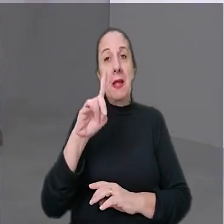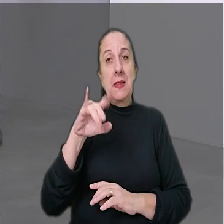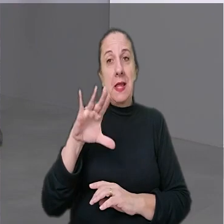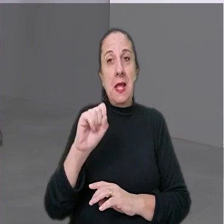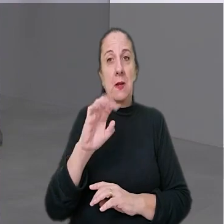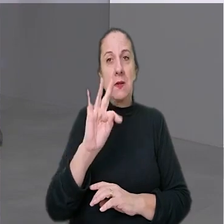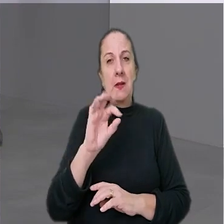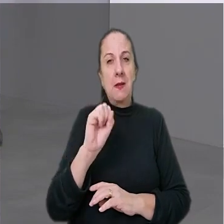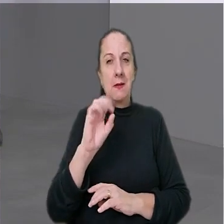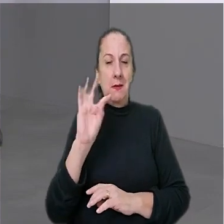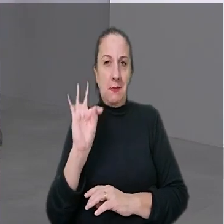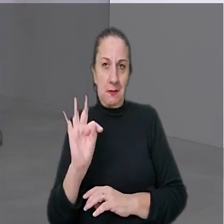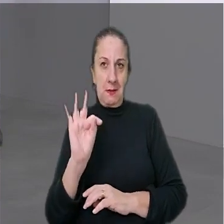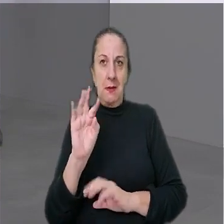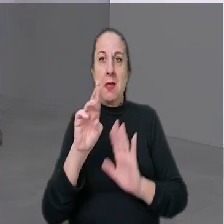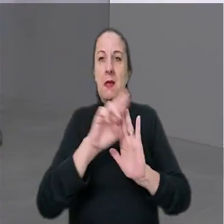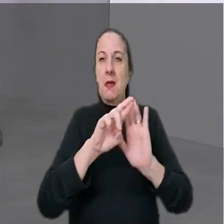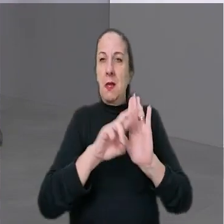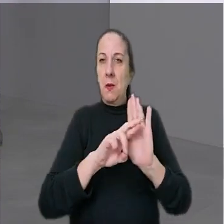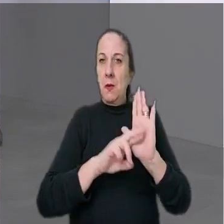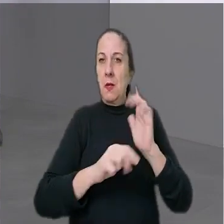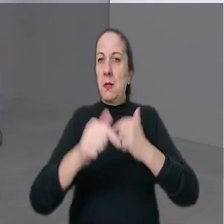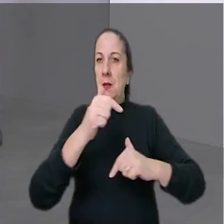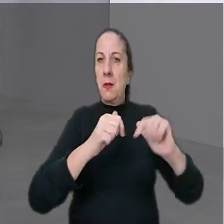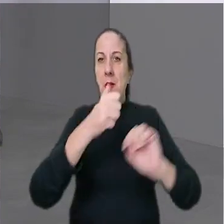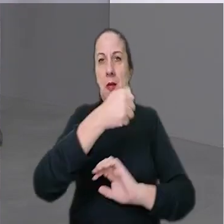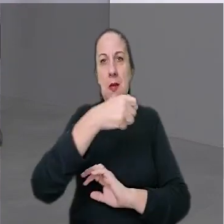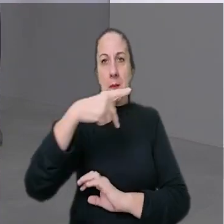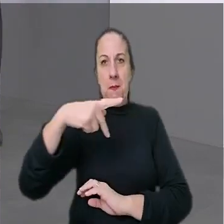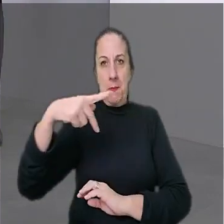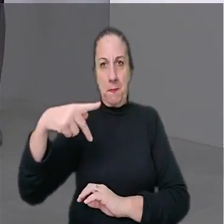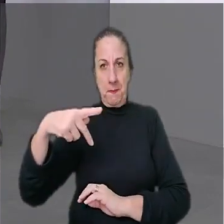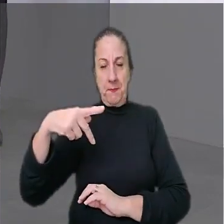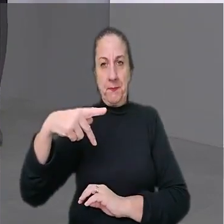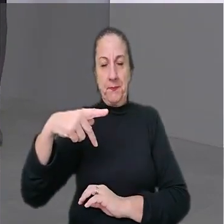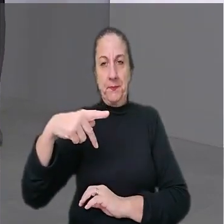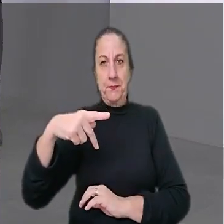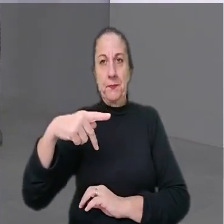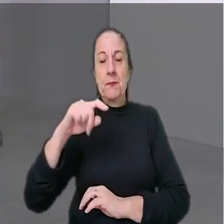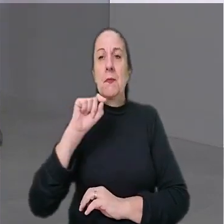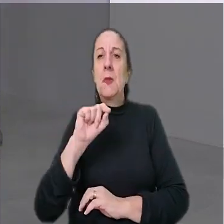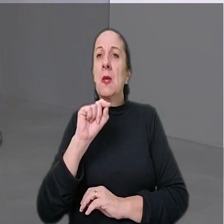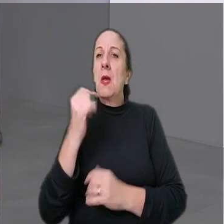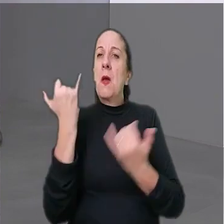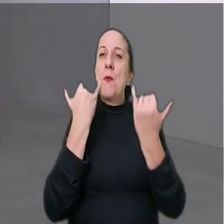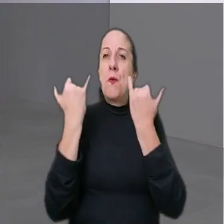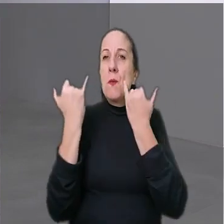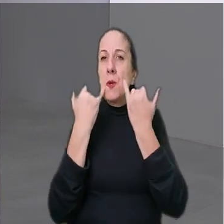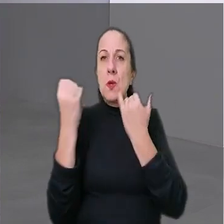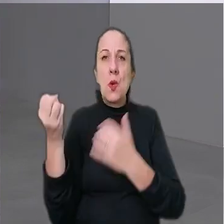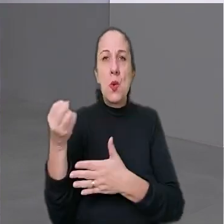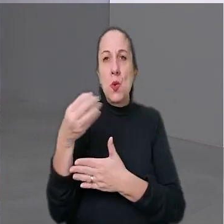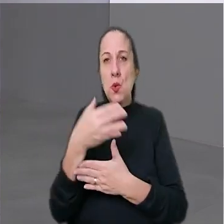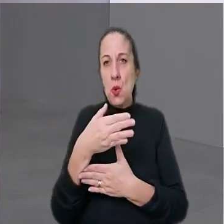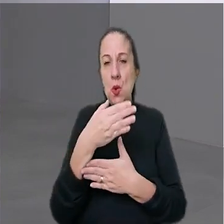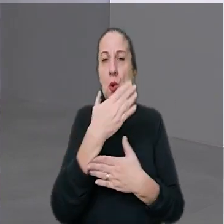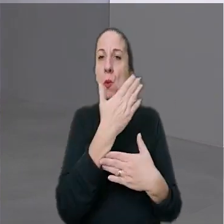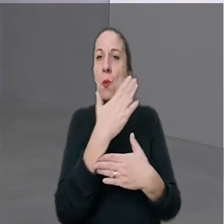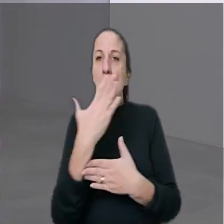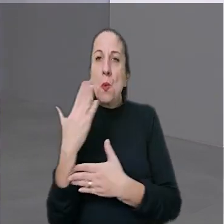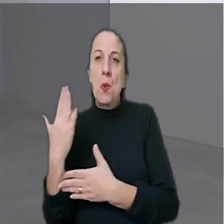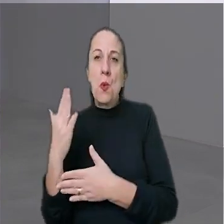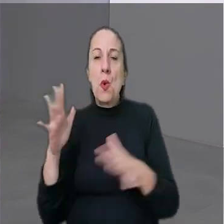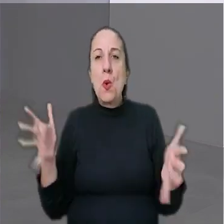Délio Maranhão do TST, a regulação do trabalho via plataforma digital. Pois é, Anderson, com informações atualizadas,